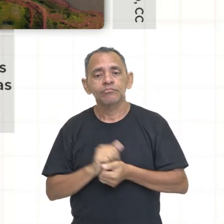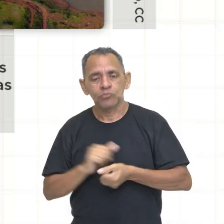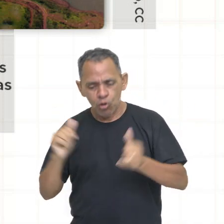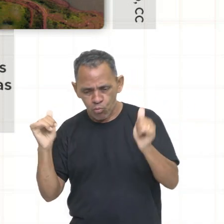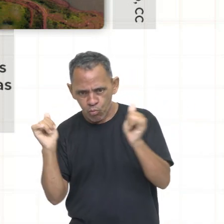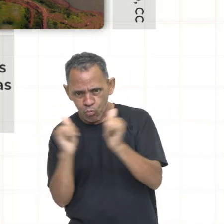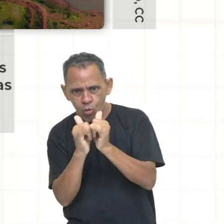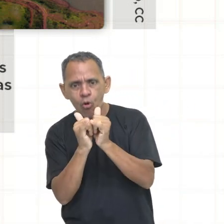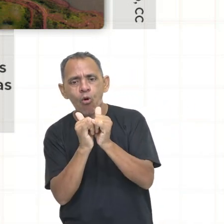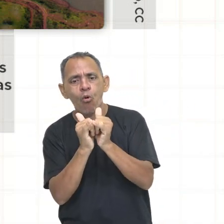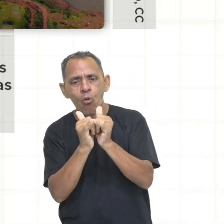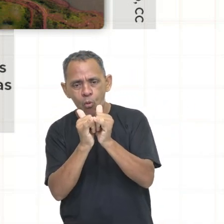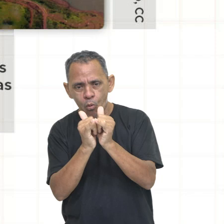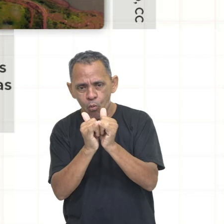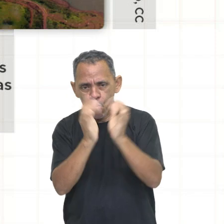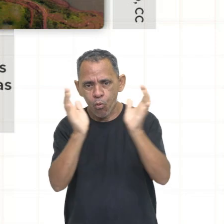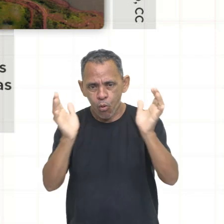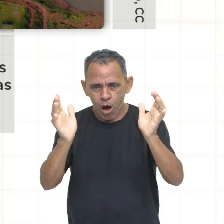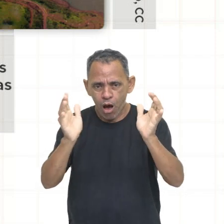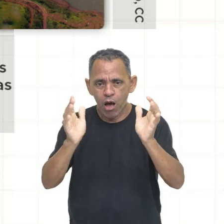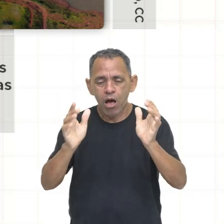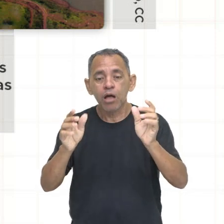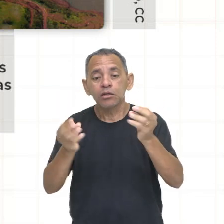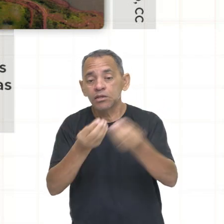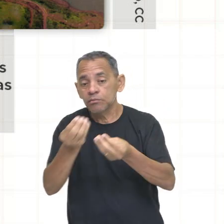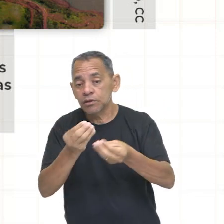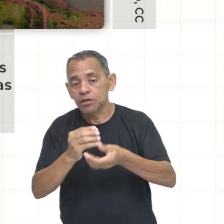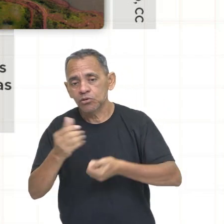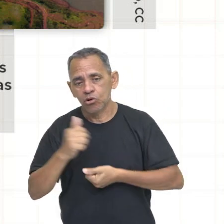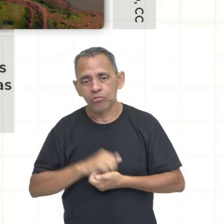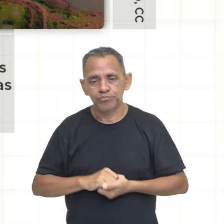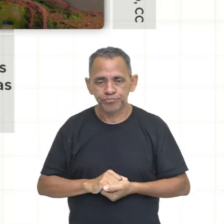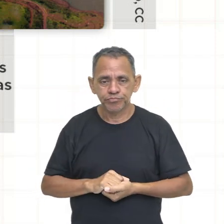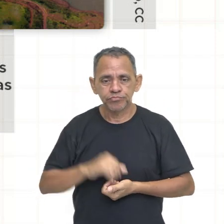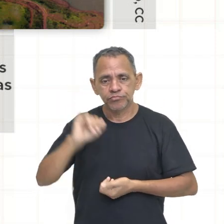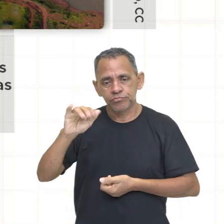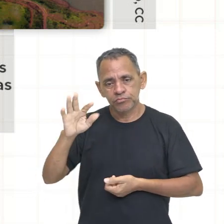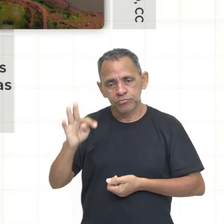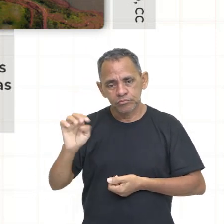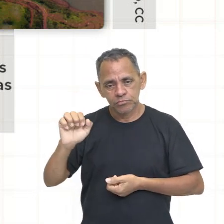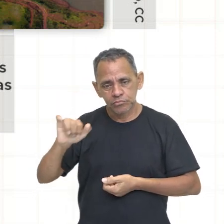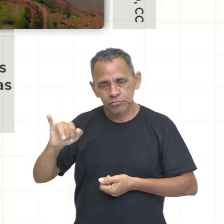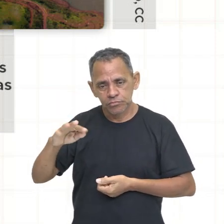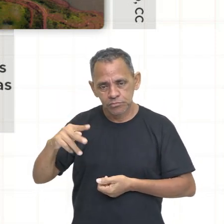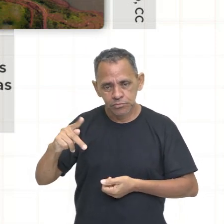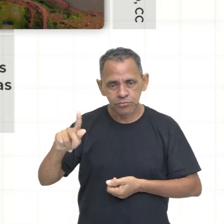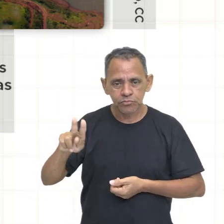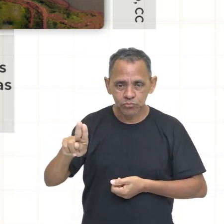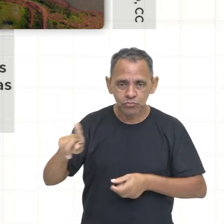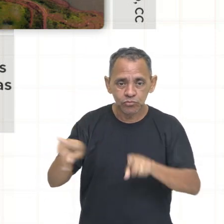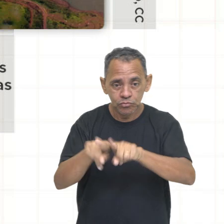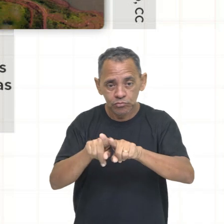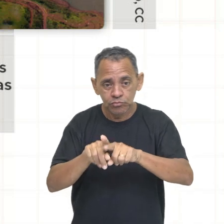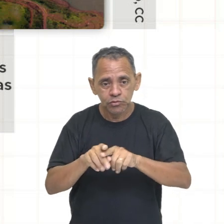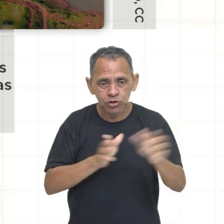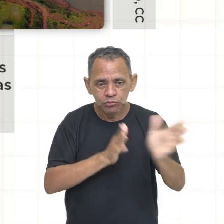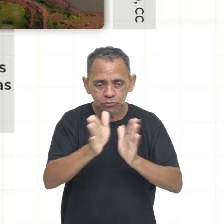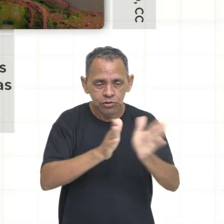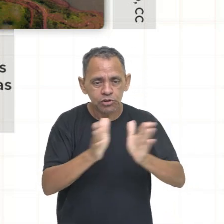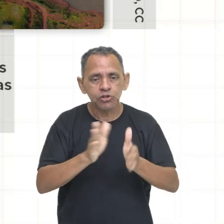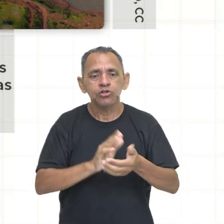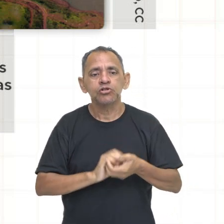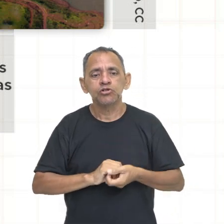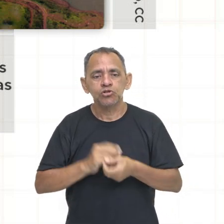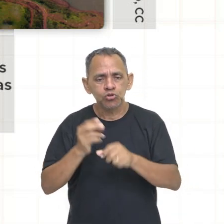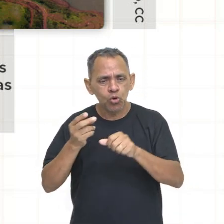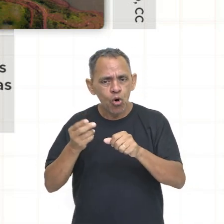é uma das obras faraônicas do milagre econômico. Neste período, vamos observar também a exploração